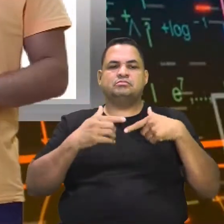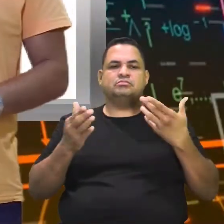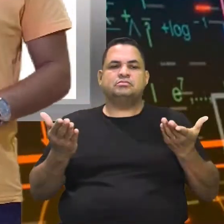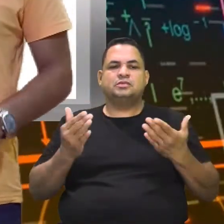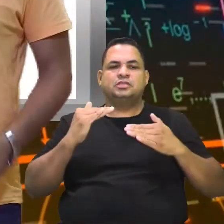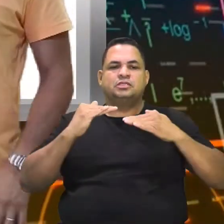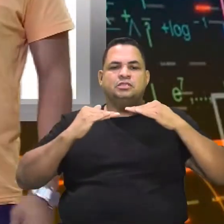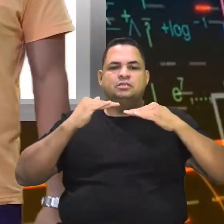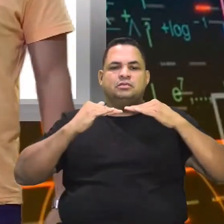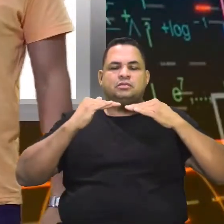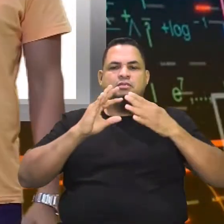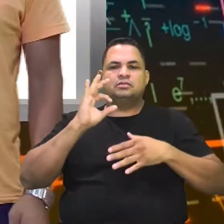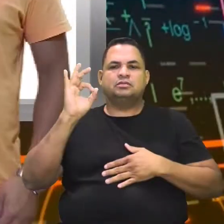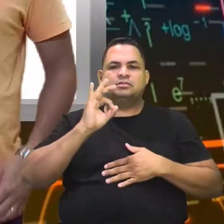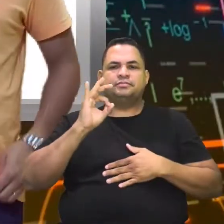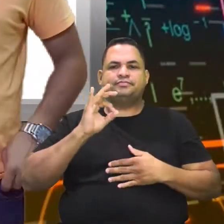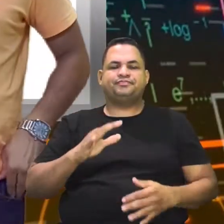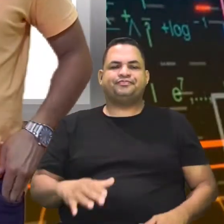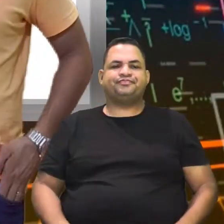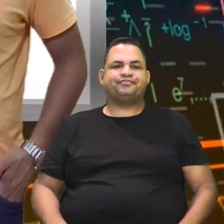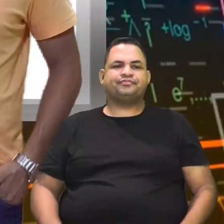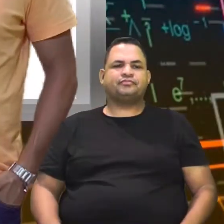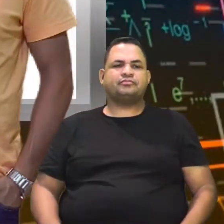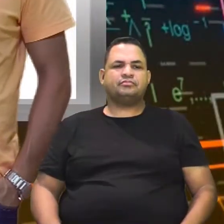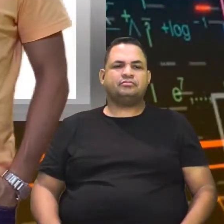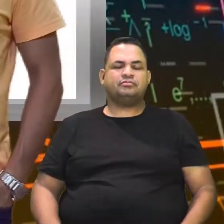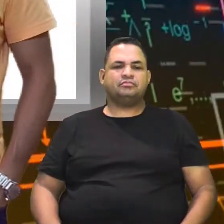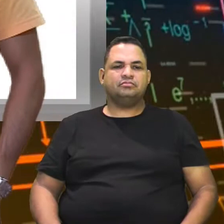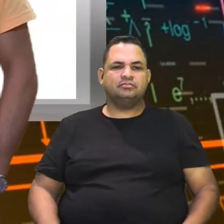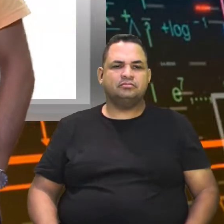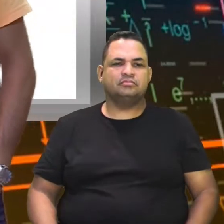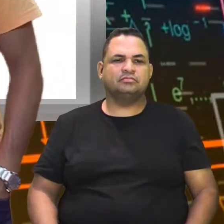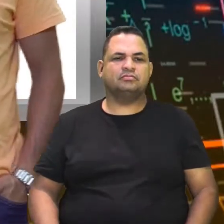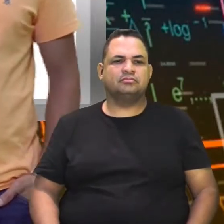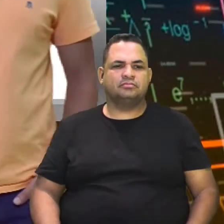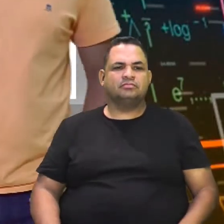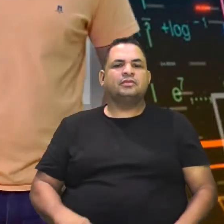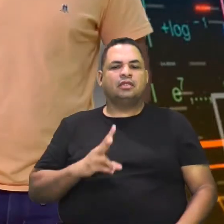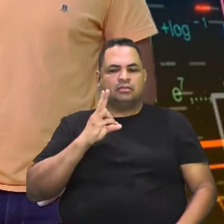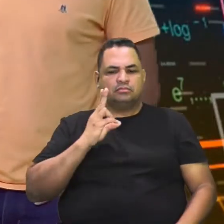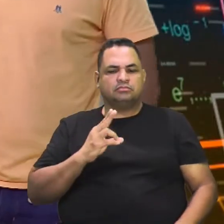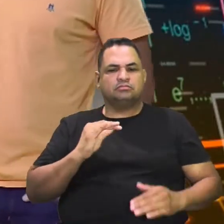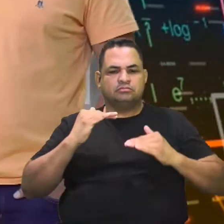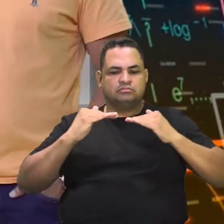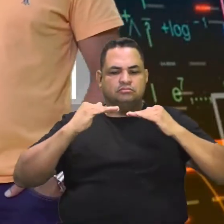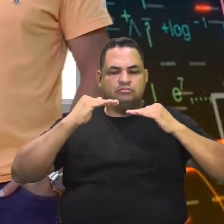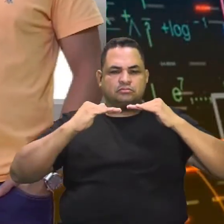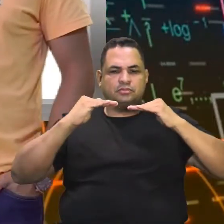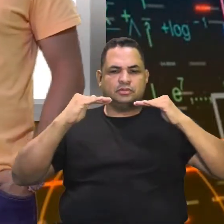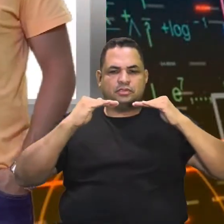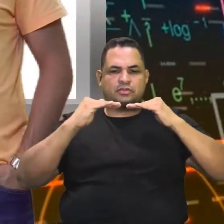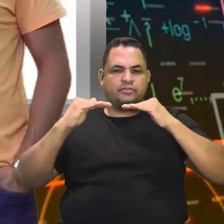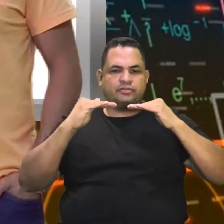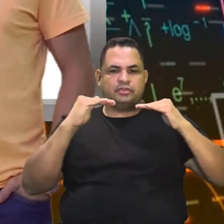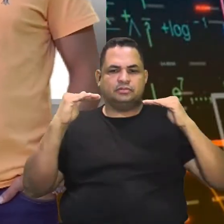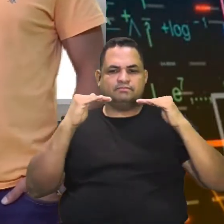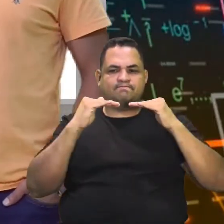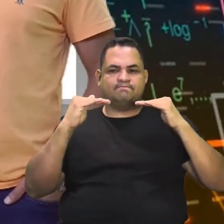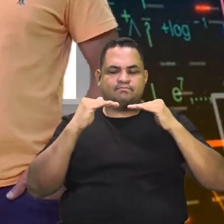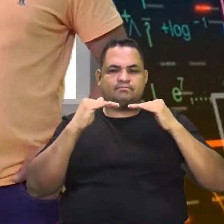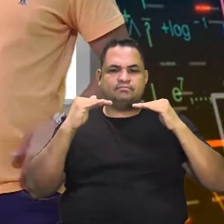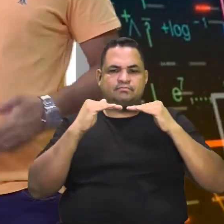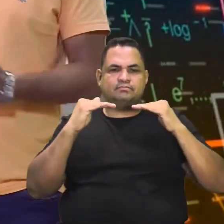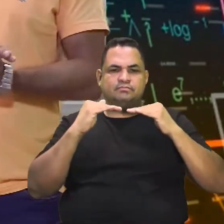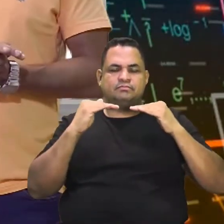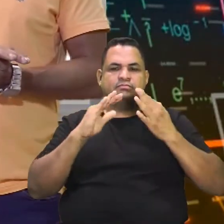equivalência entre taxas, né? O que é equivalência? O nome já diz, né? Equi, quer dizer mesmo, né? Mesmo. Mesmo, né? Quando a gente fala de